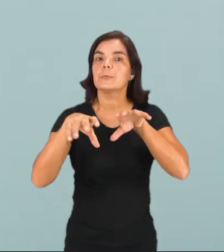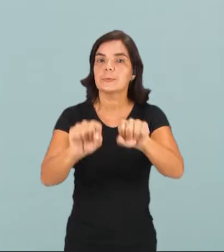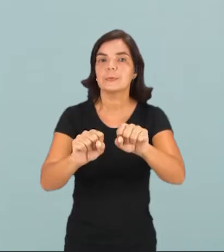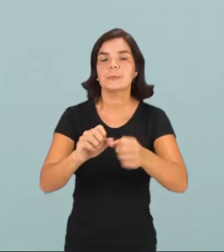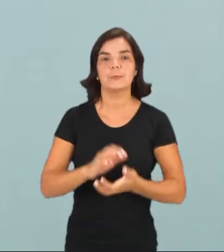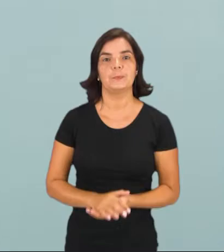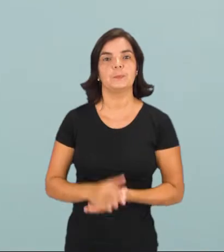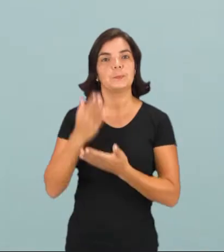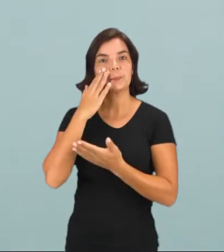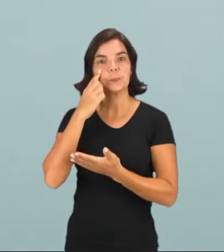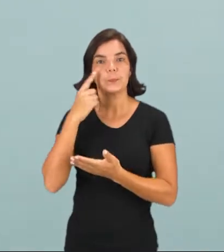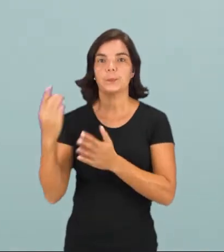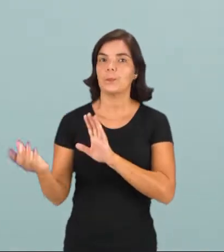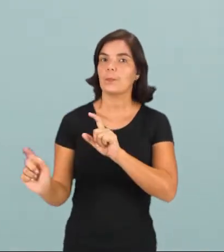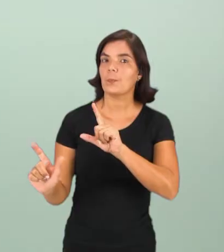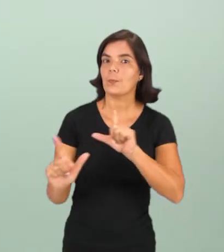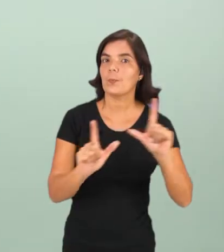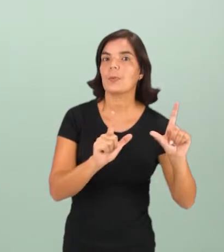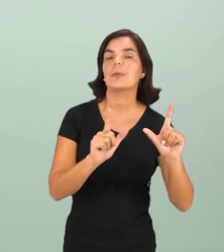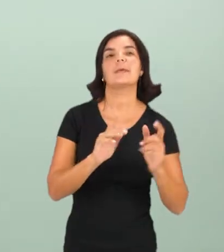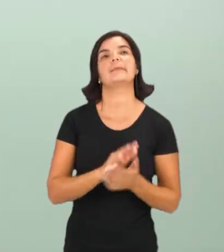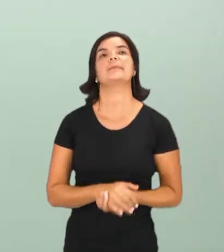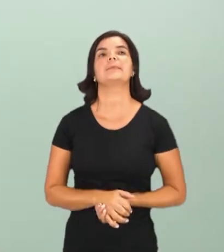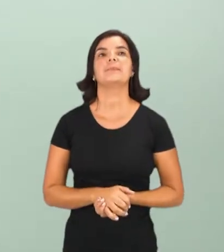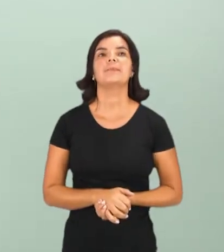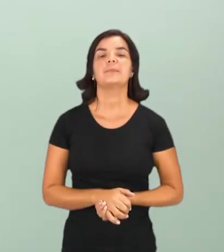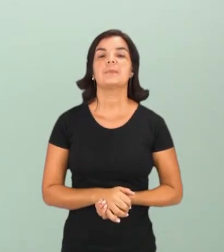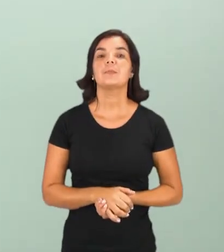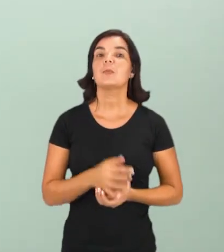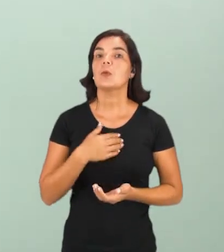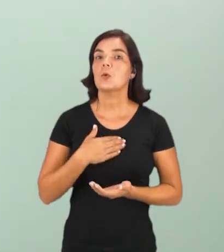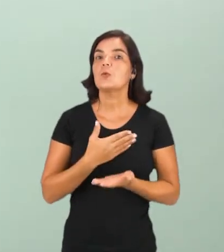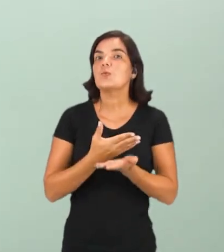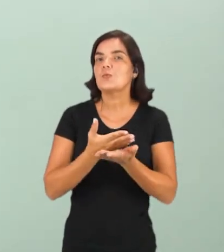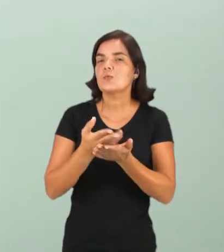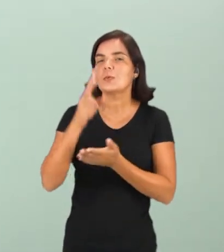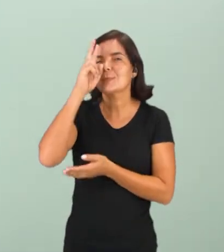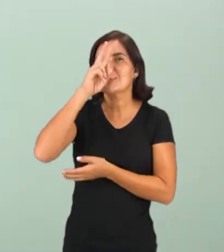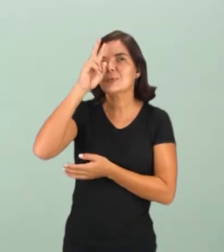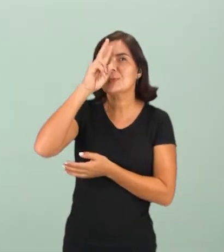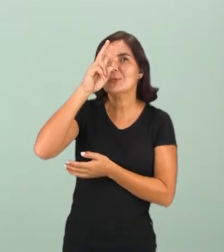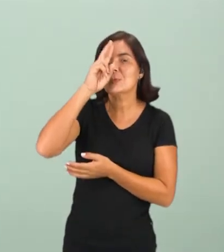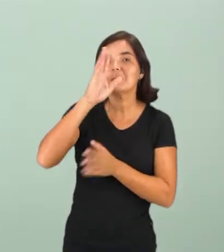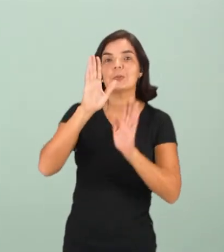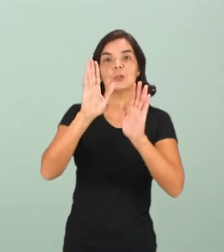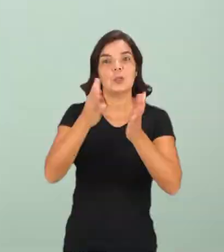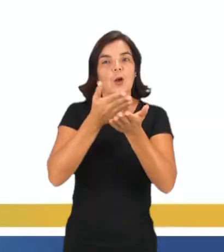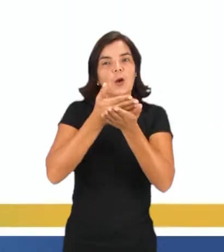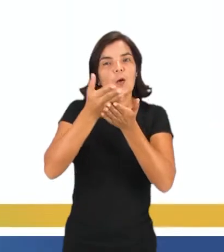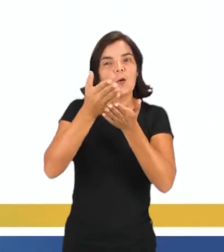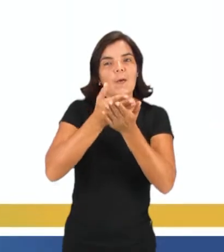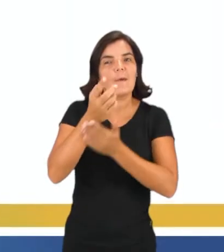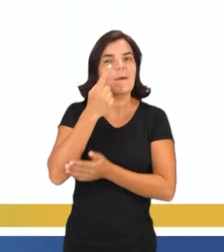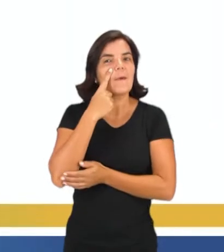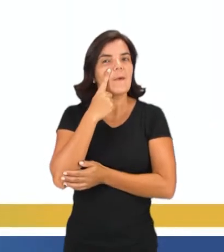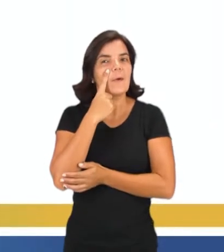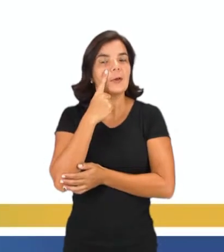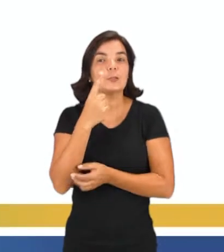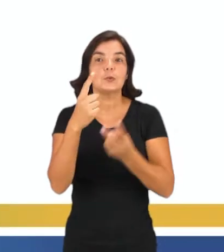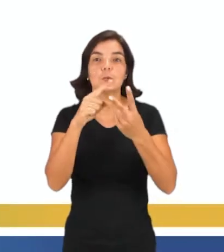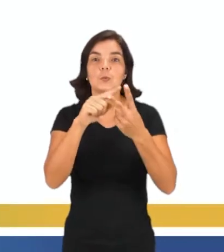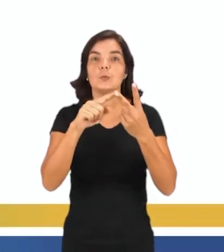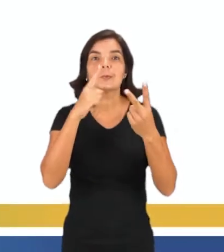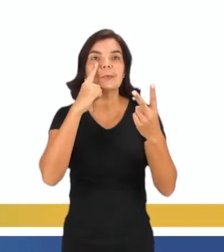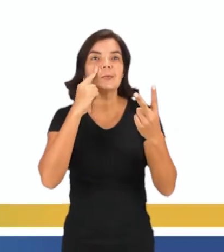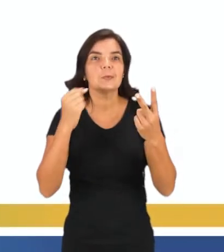possessivos. Acompanhem. Bom, trouxe para vocês aqui uma historinha e já lá no início a gente consegue observar dois